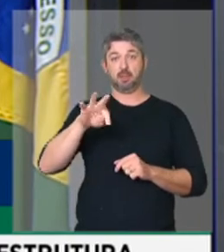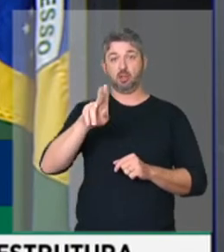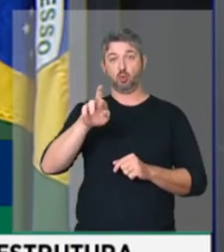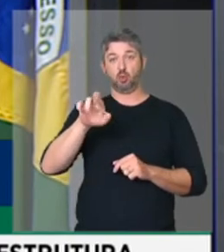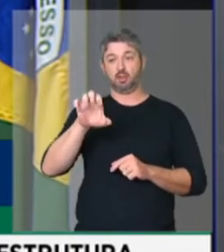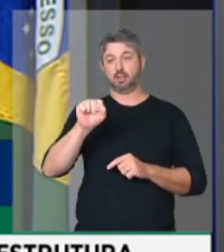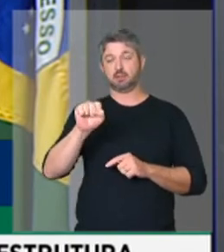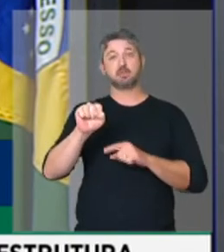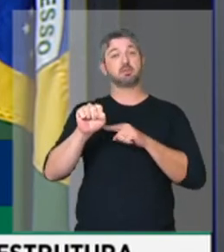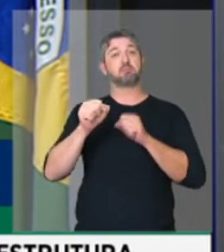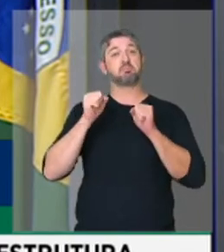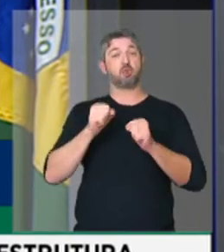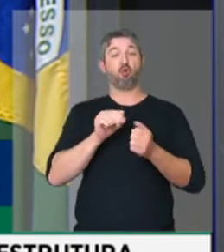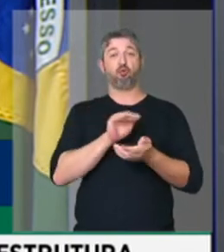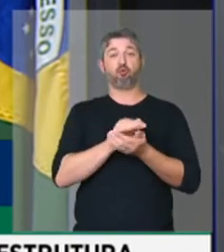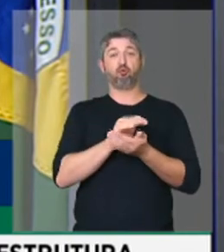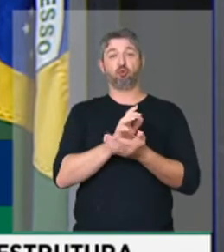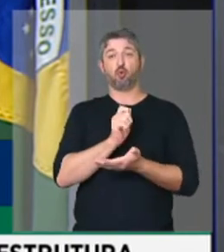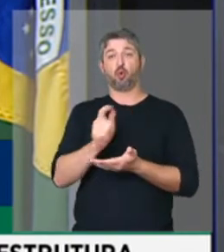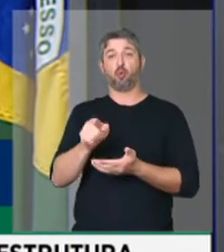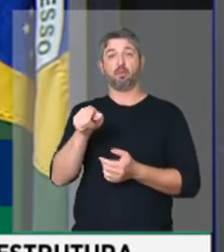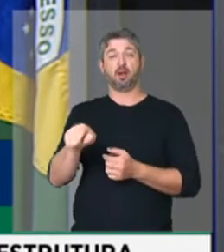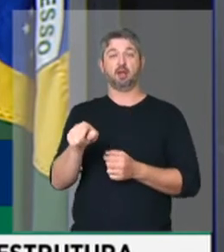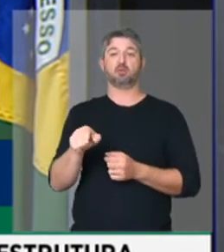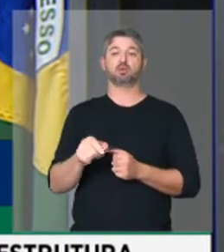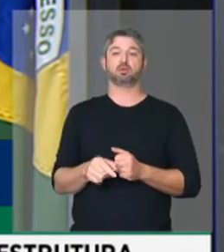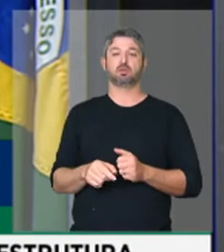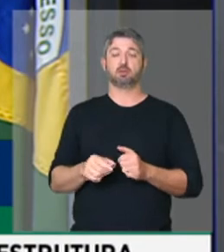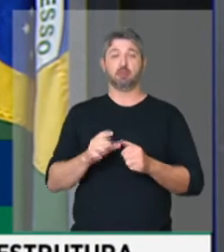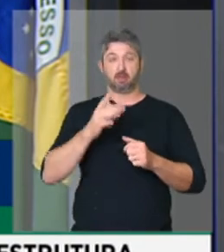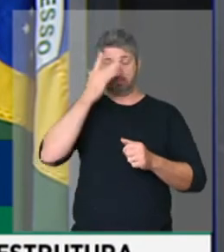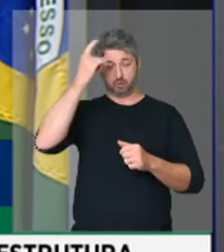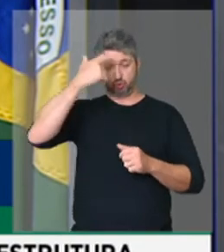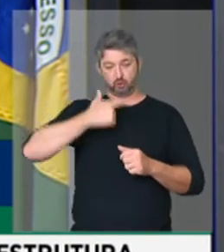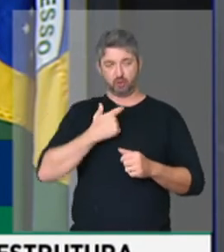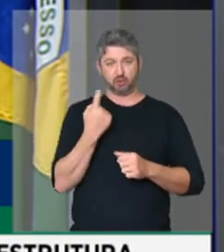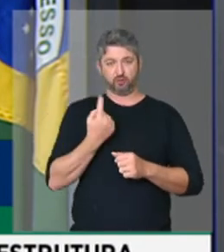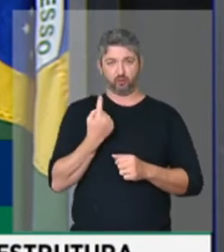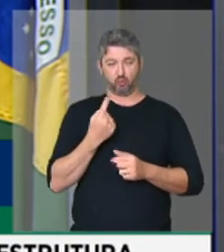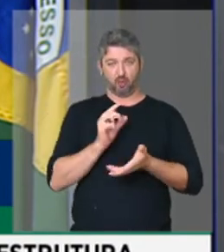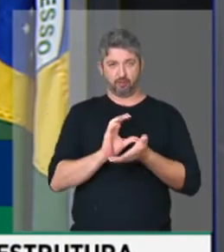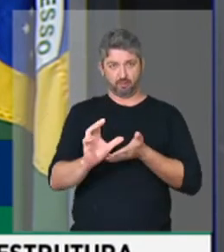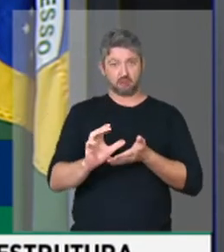por fundos, que vão além dos investidores individuais, que são das